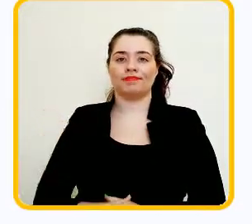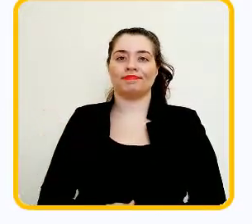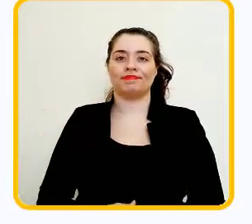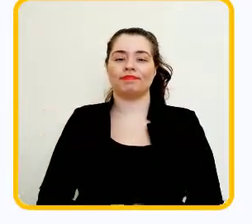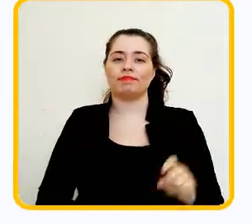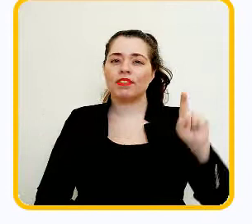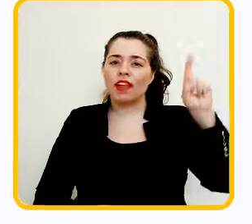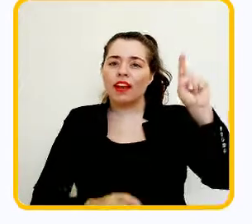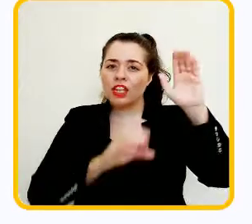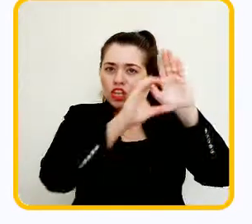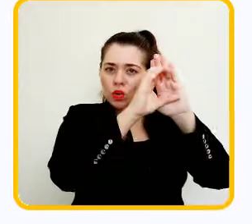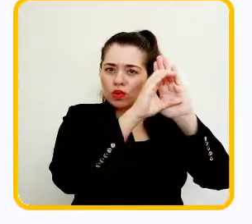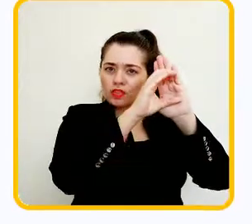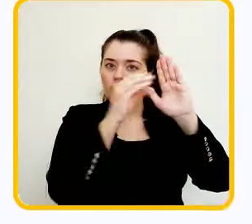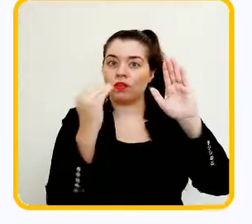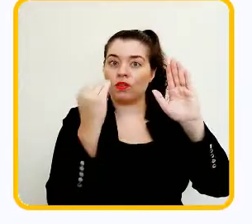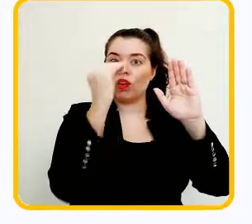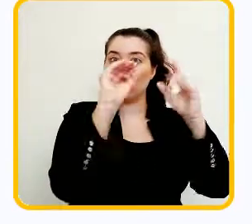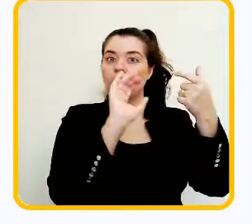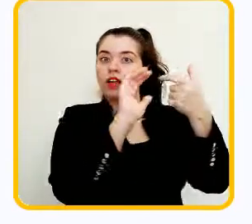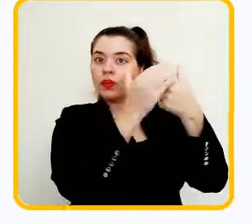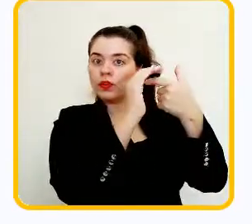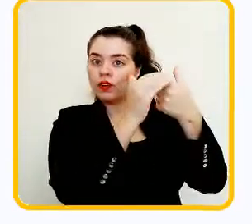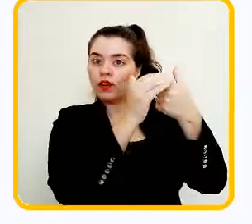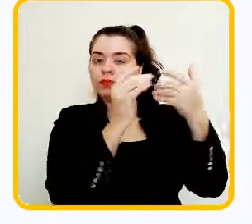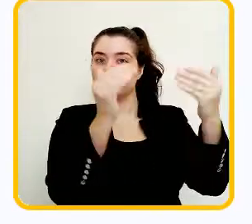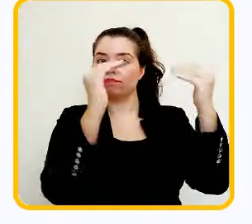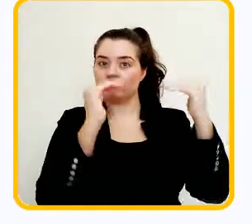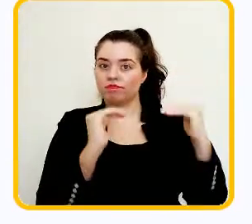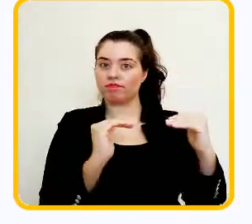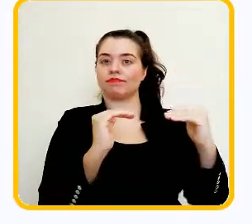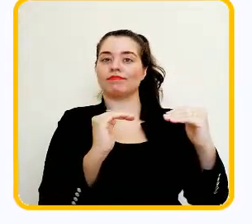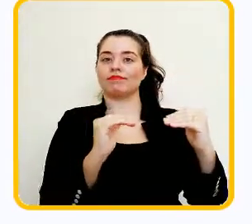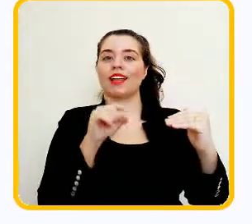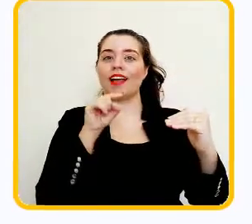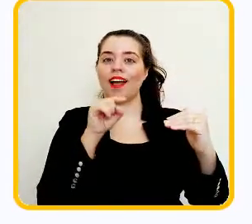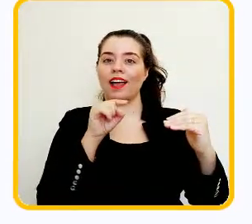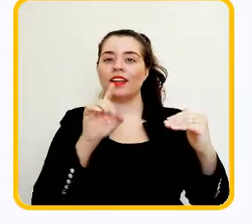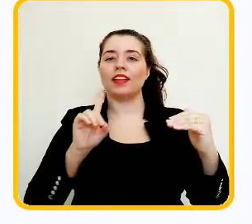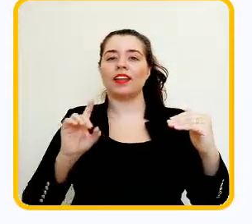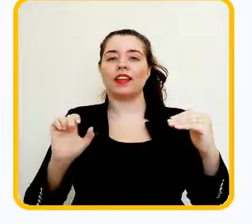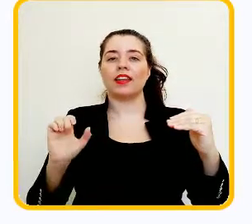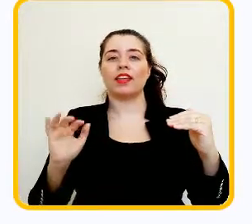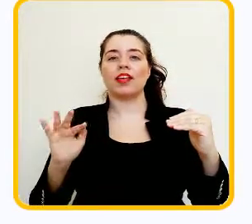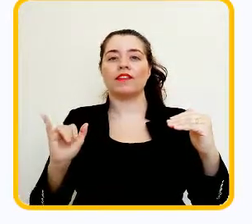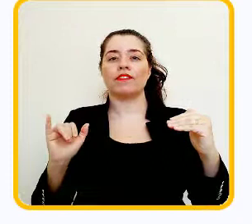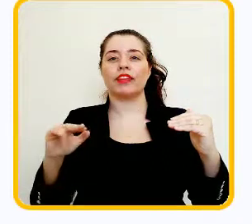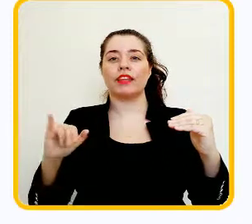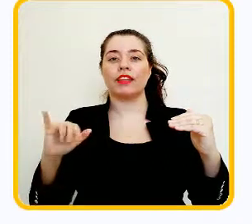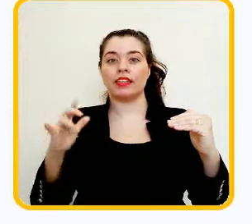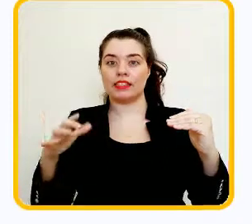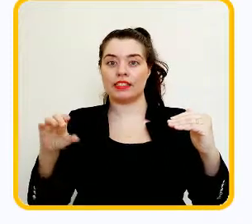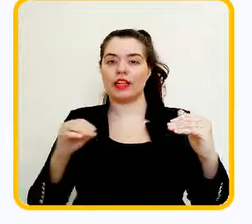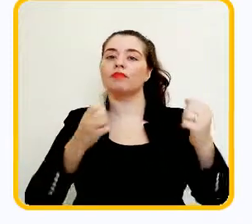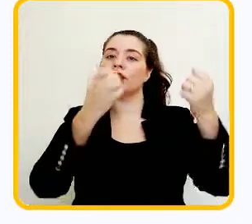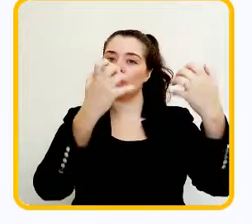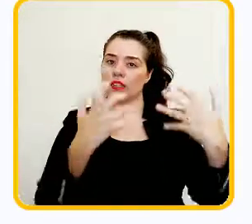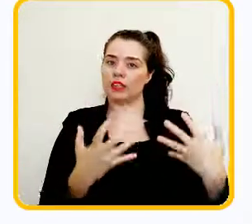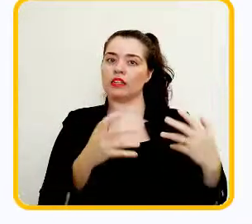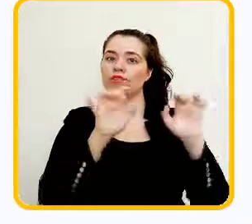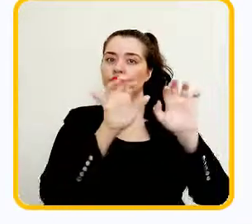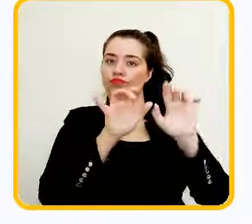Em Conceito, escreva o termo que você deseja inserir. Em Definição, a explicação desse